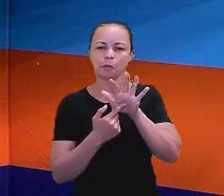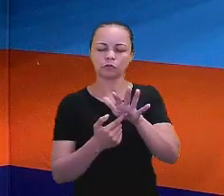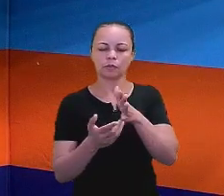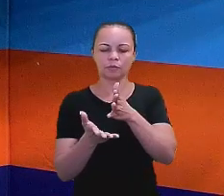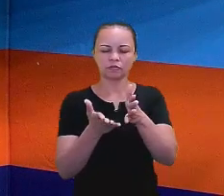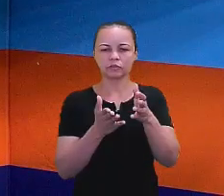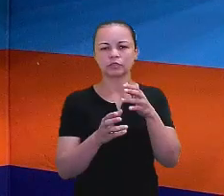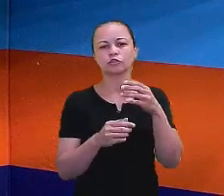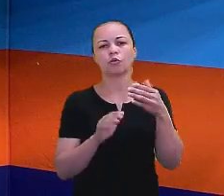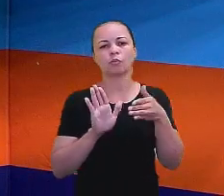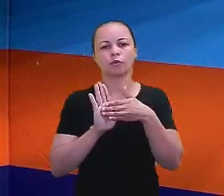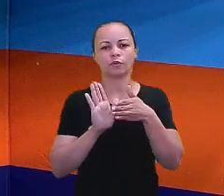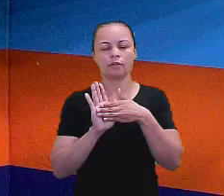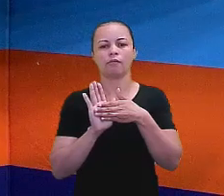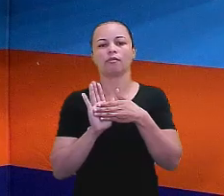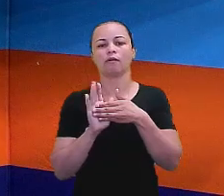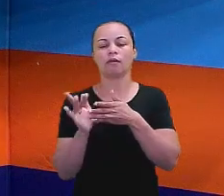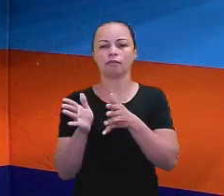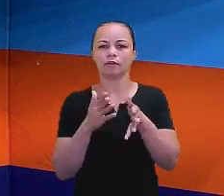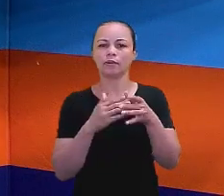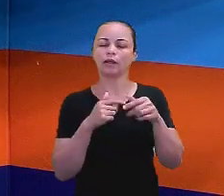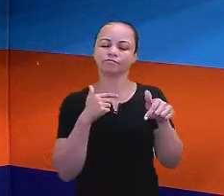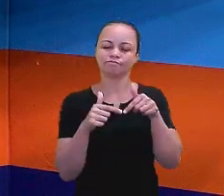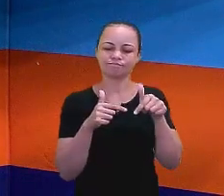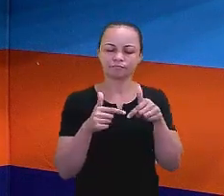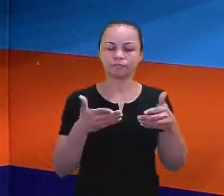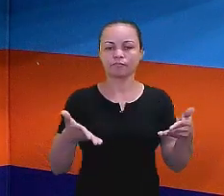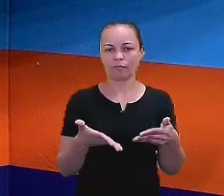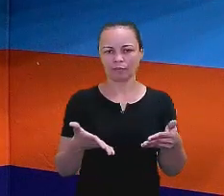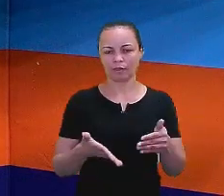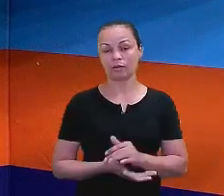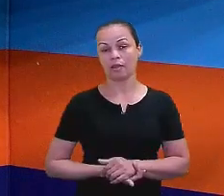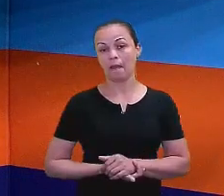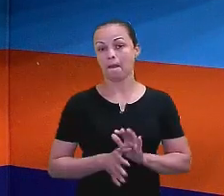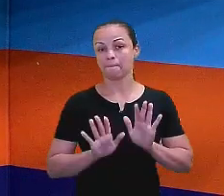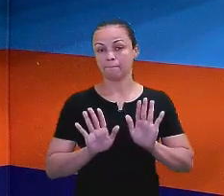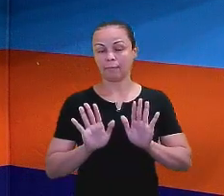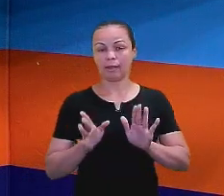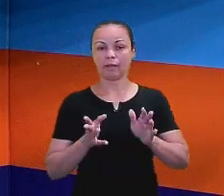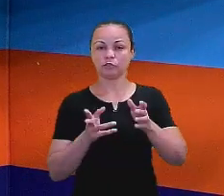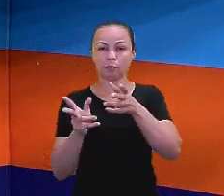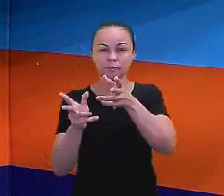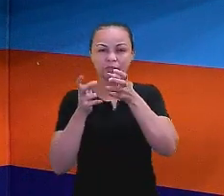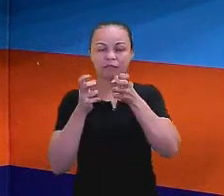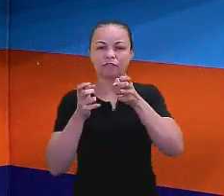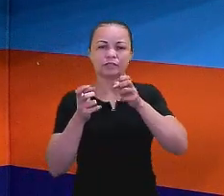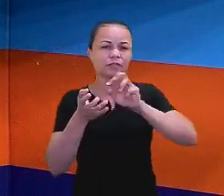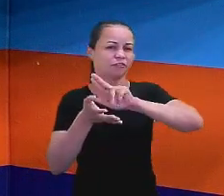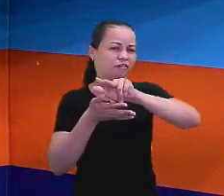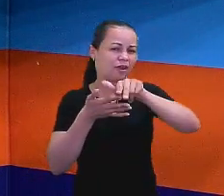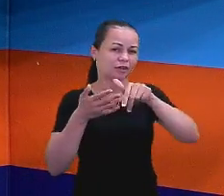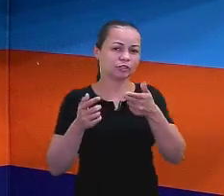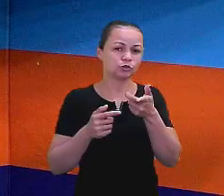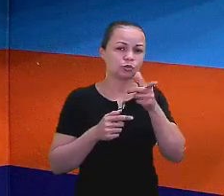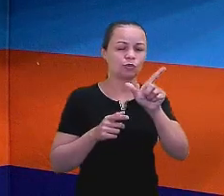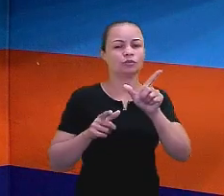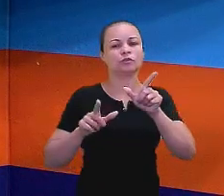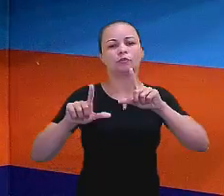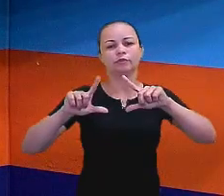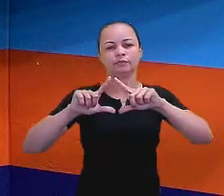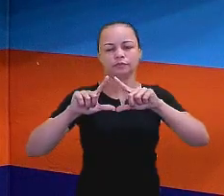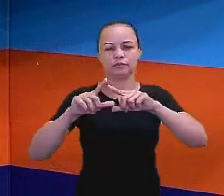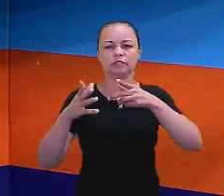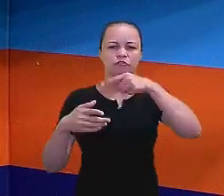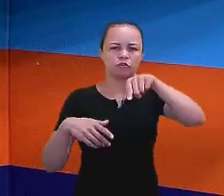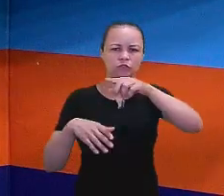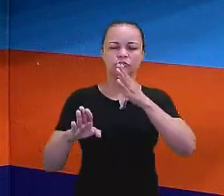essencial, como propriedade essencial para a gente trabalhar hoje. Mas vejam que tem muitas propriedades sobre os triângulos, que eu trouxe algumas e vocês vão